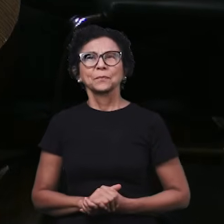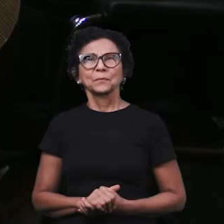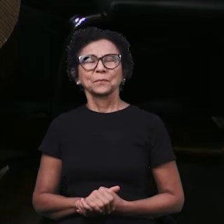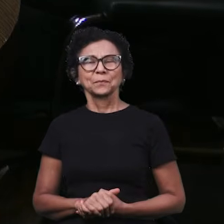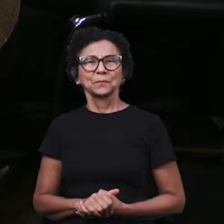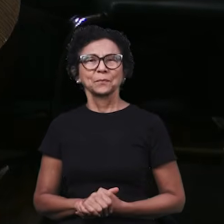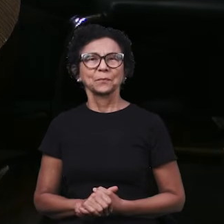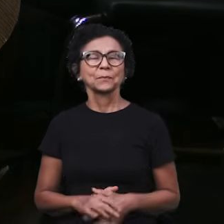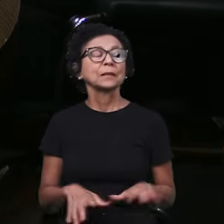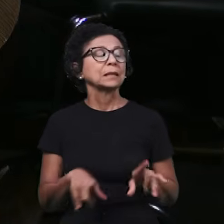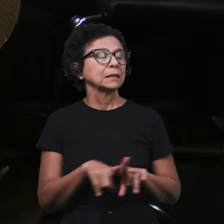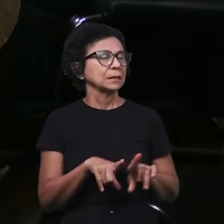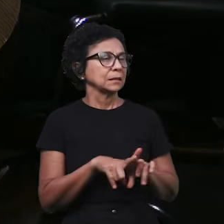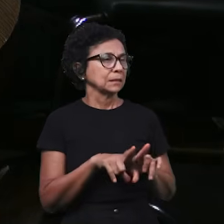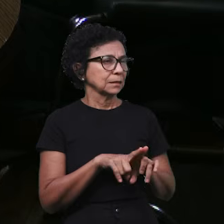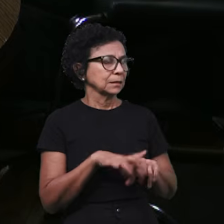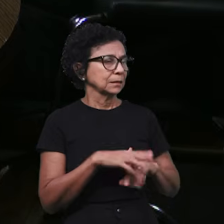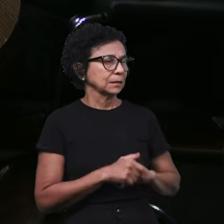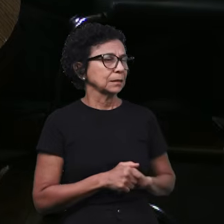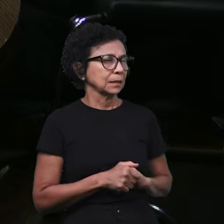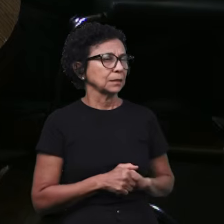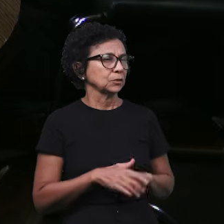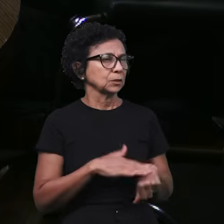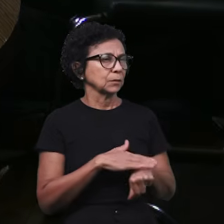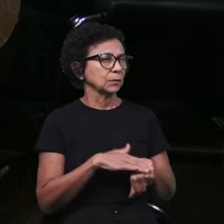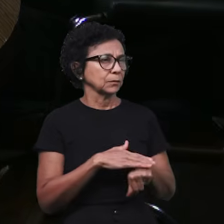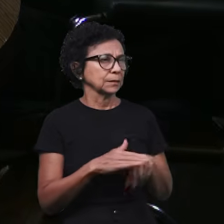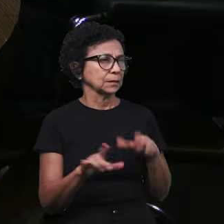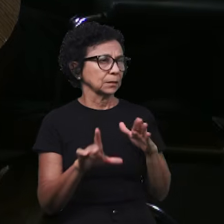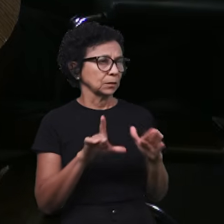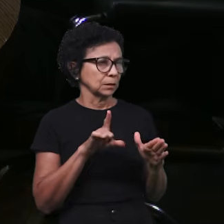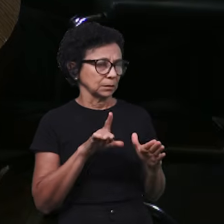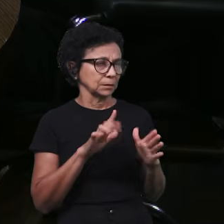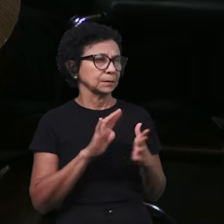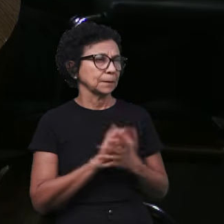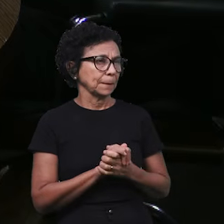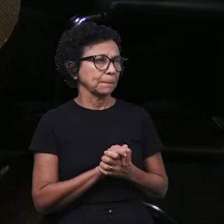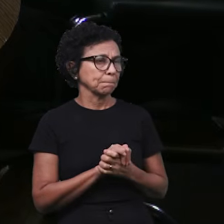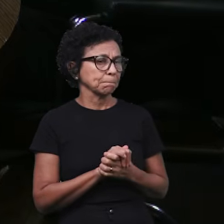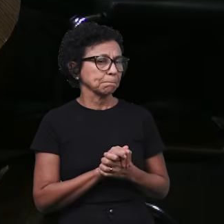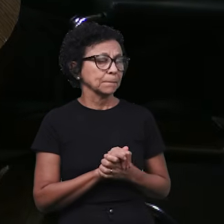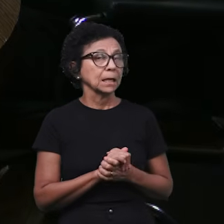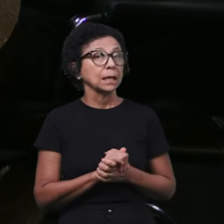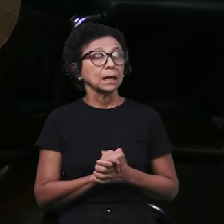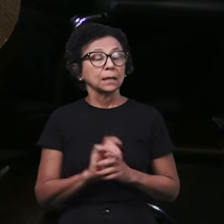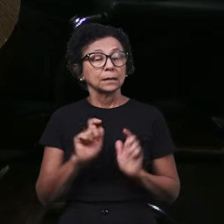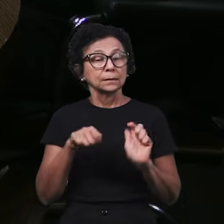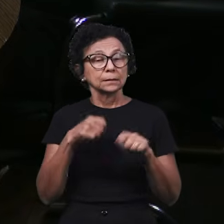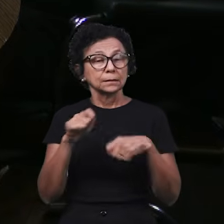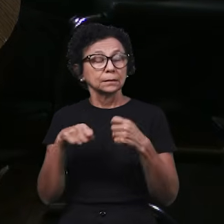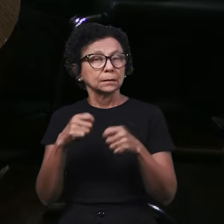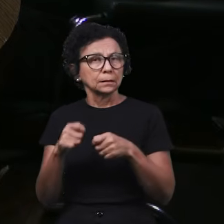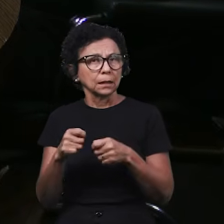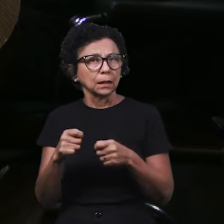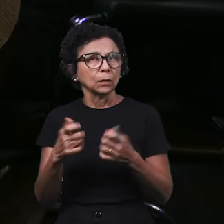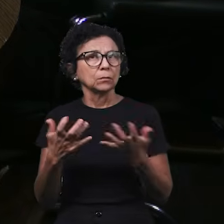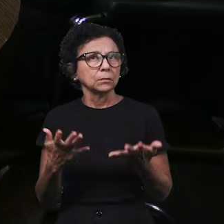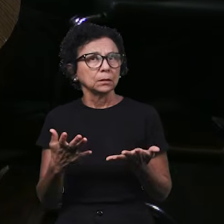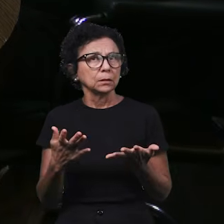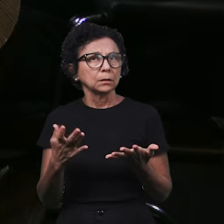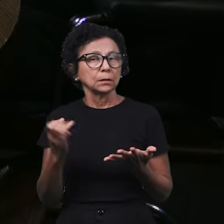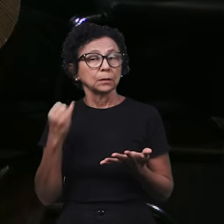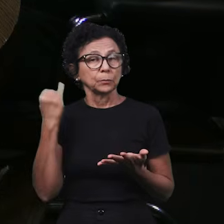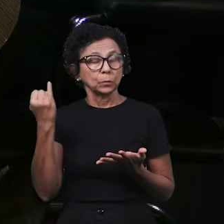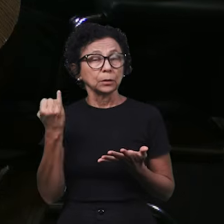estava conversando antes da gente começar aqui, que tão importante quanto a sinalização em si, né? Sim.